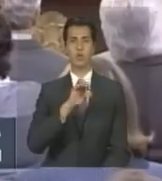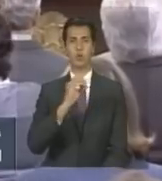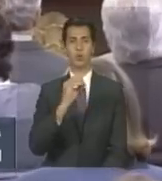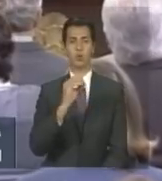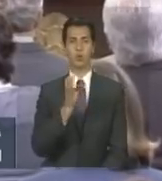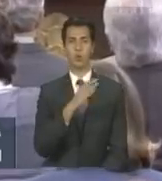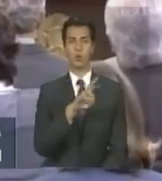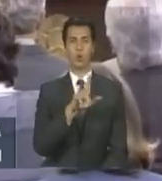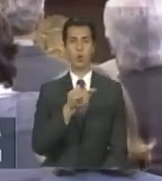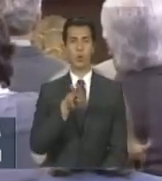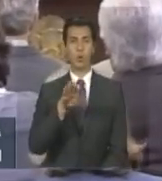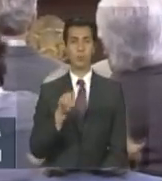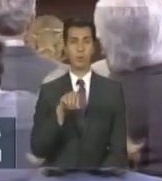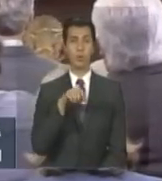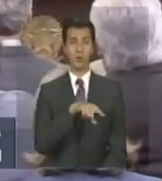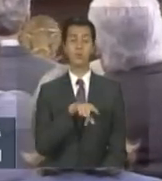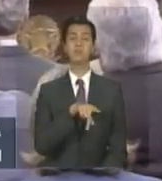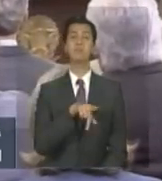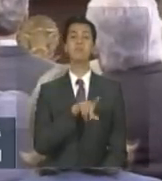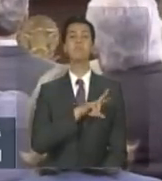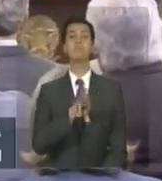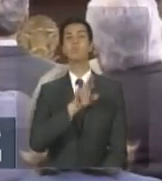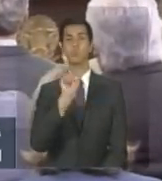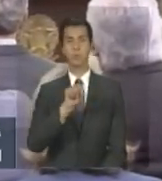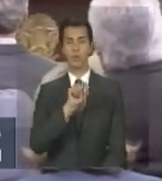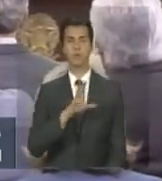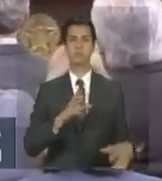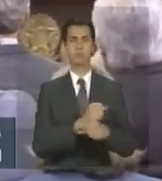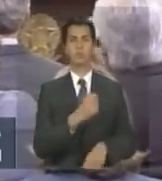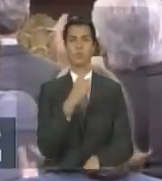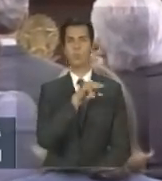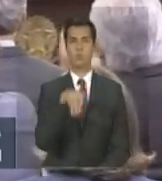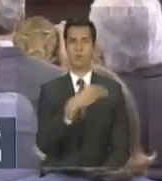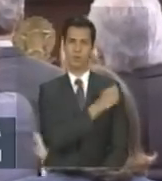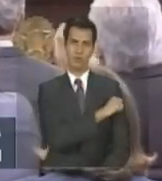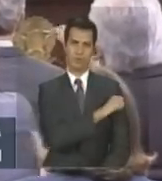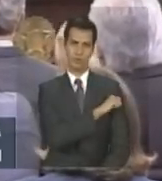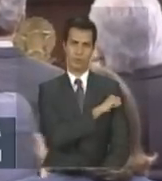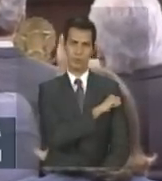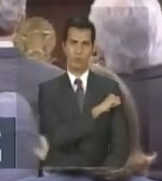de alunos atendidos pelo Programa Universidade para Todos, o ProUni.